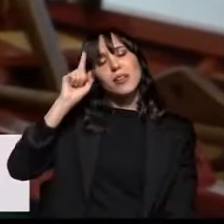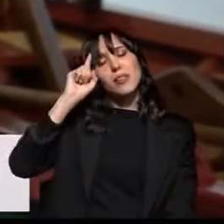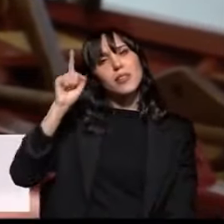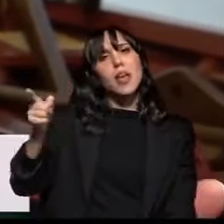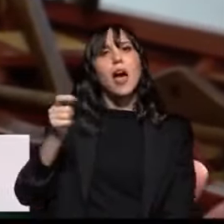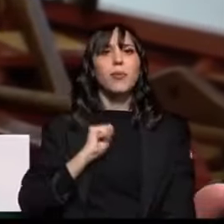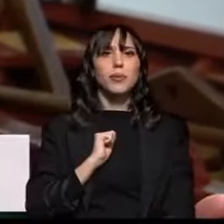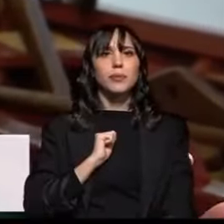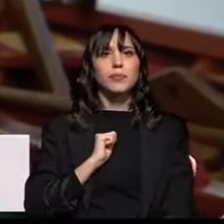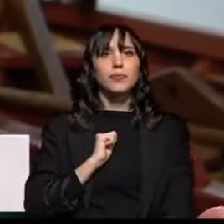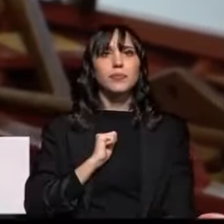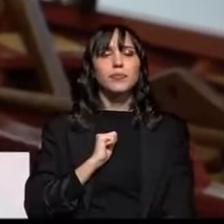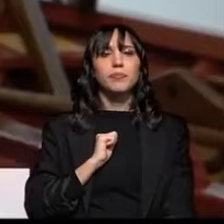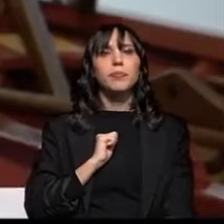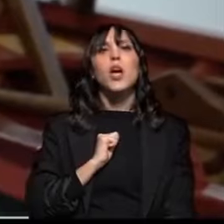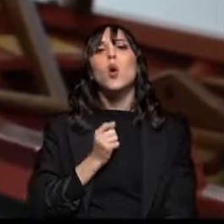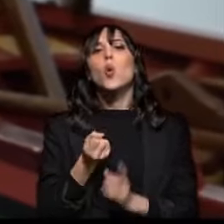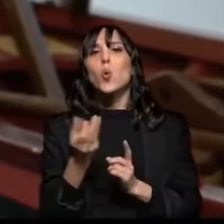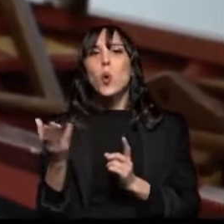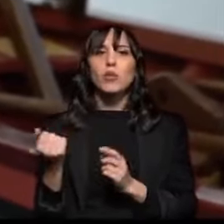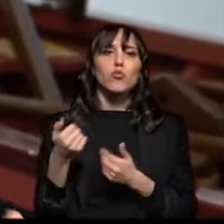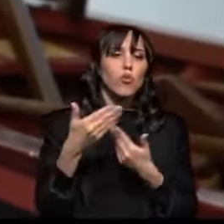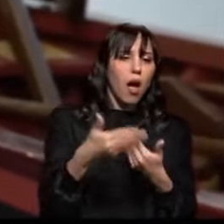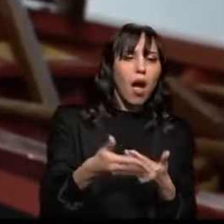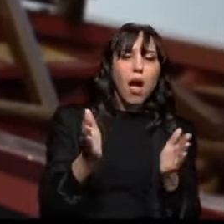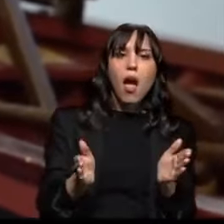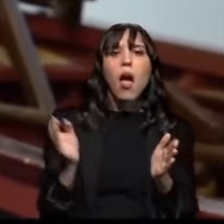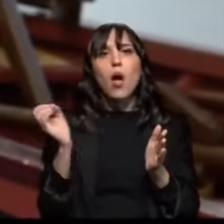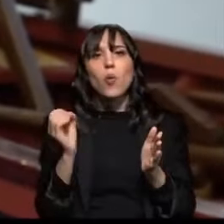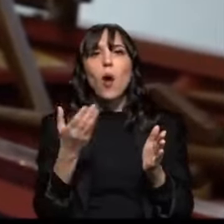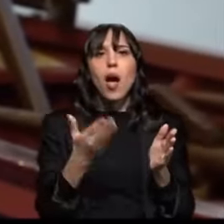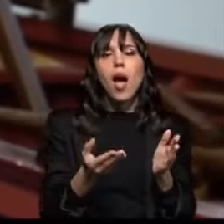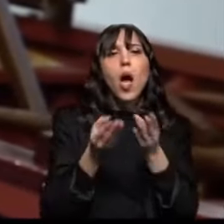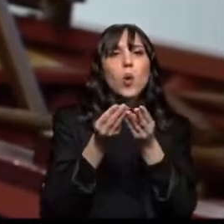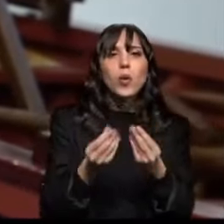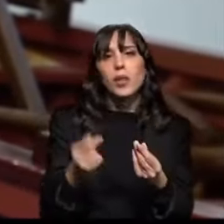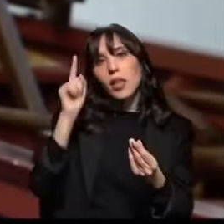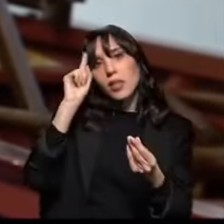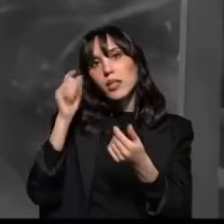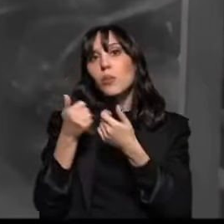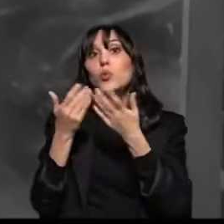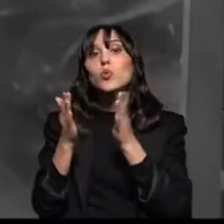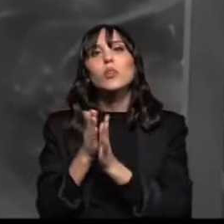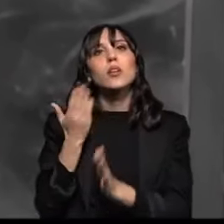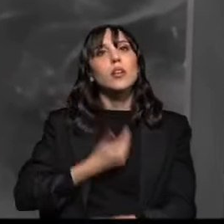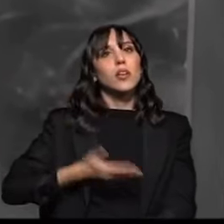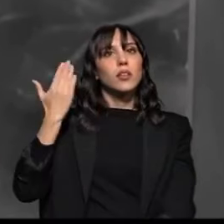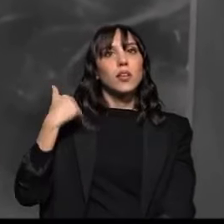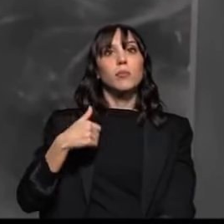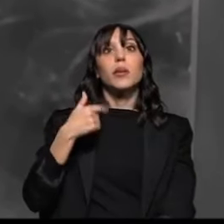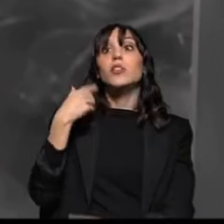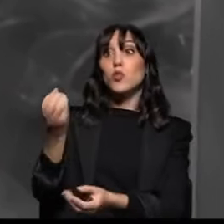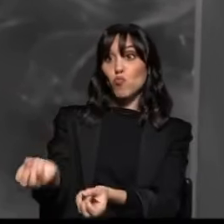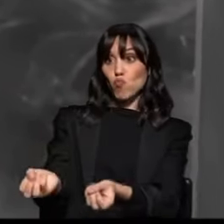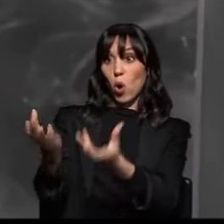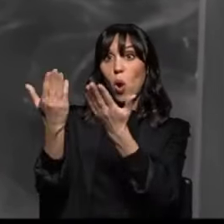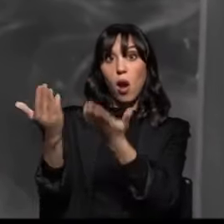rádio, quantos caixas tem, quantos caixas não tem, qual é as qualidades, sabe tudo. Antigamente era só quando chegasse. Quando chegasse.